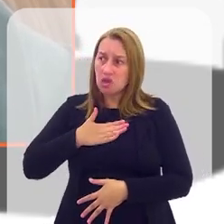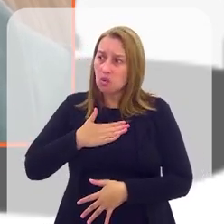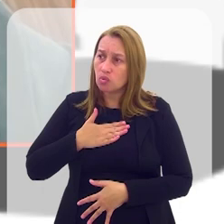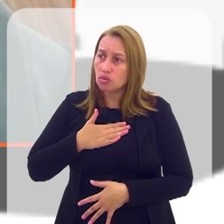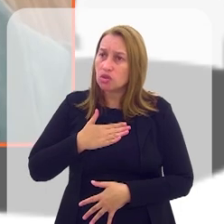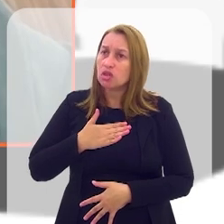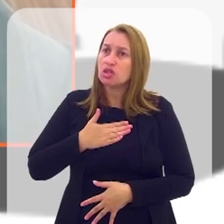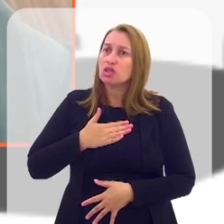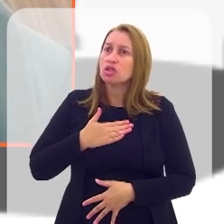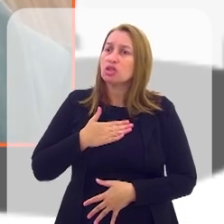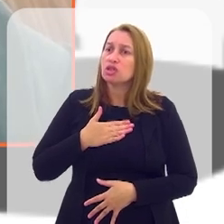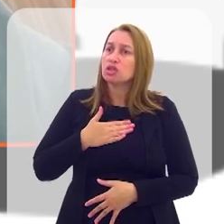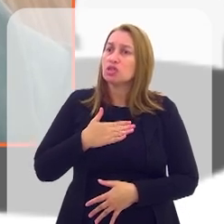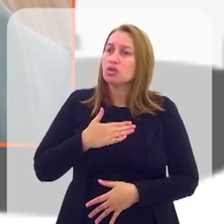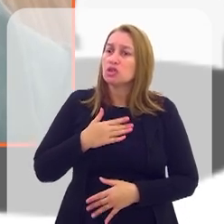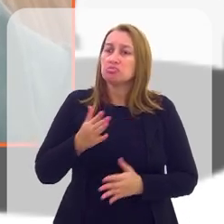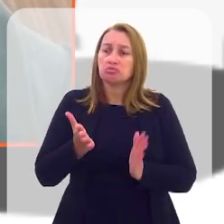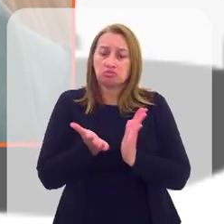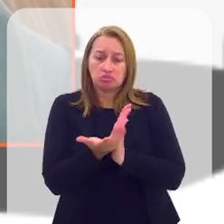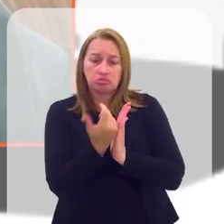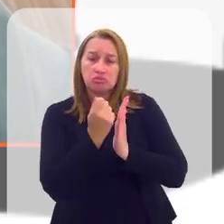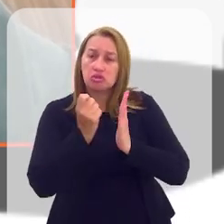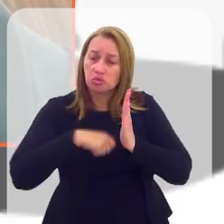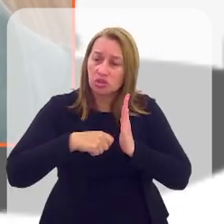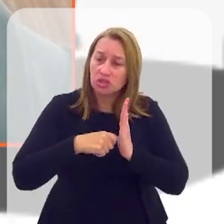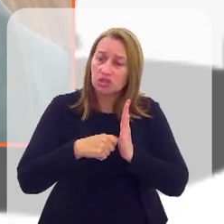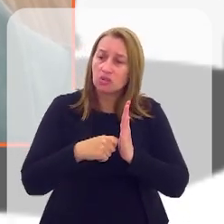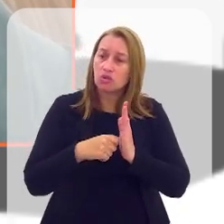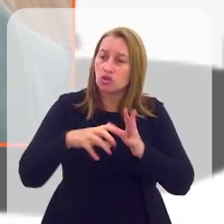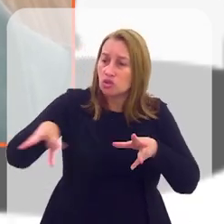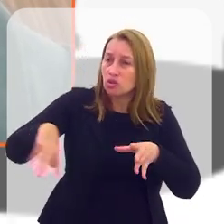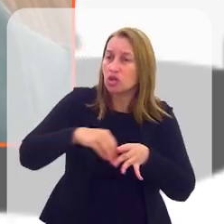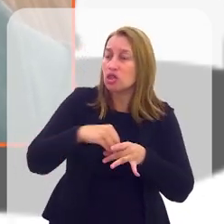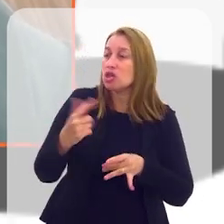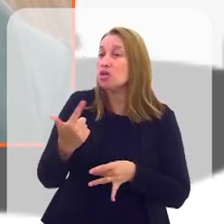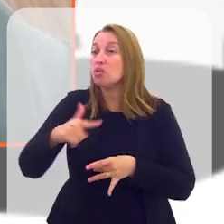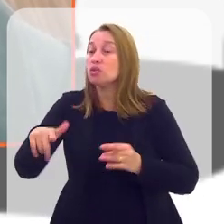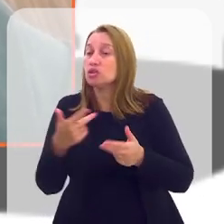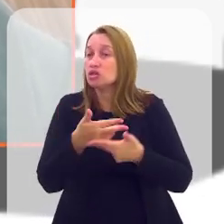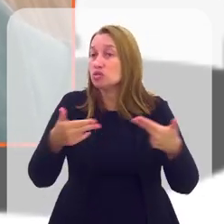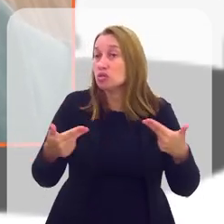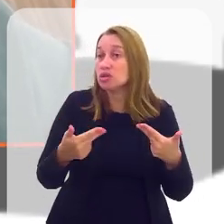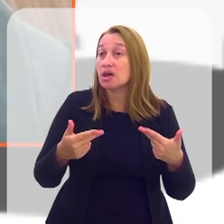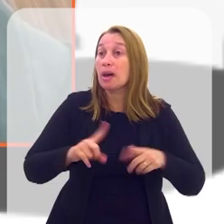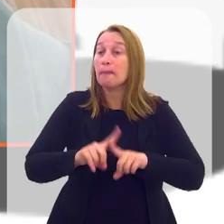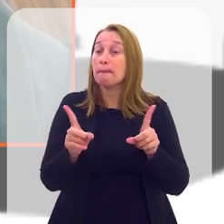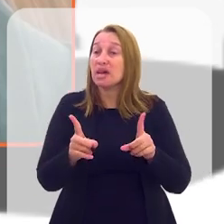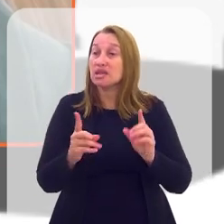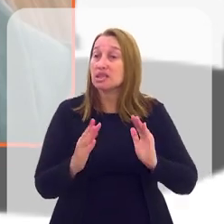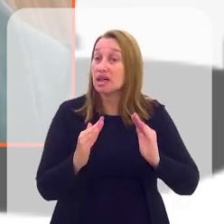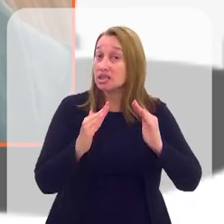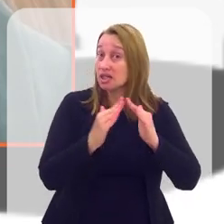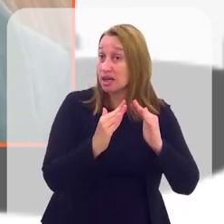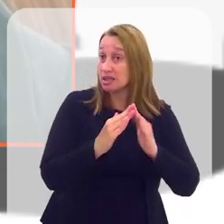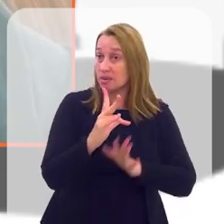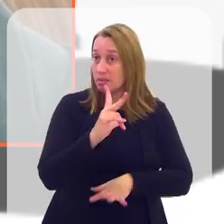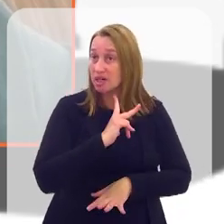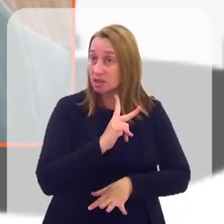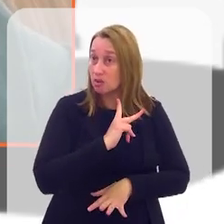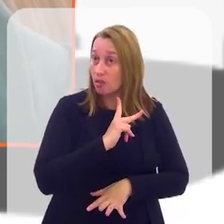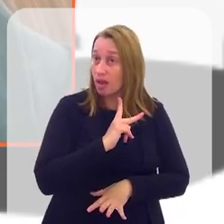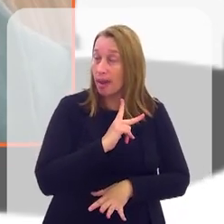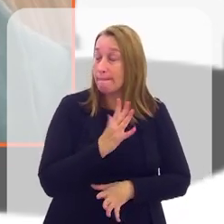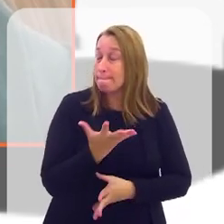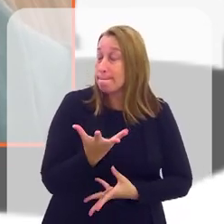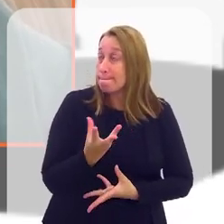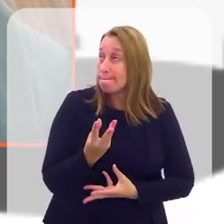que envolveria normas gerais sobre tributação, entre outros aspectos, mas para fazer com que esses imóveis